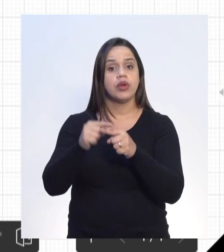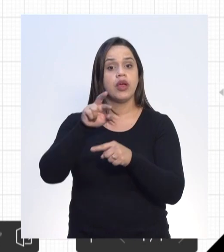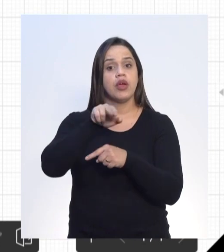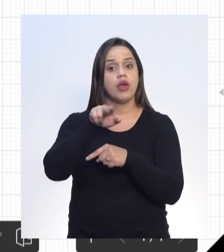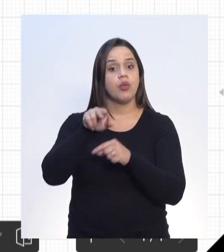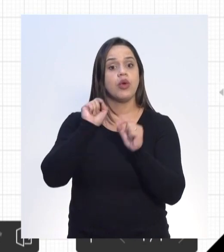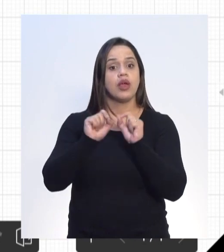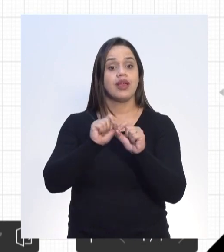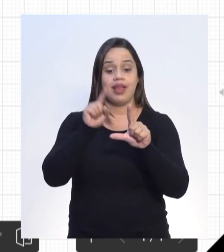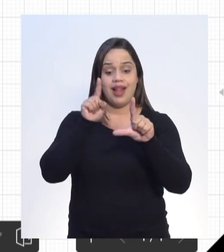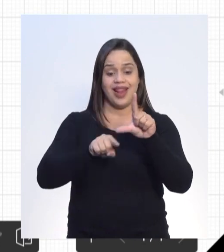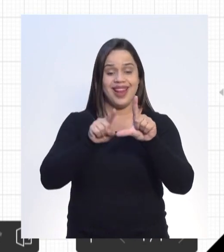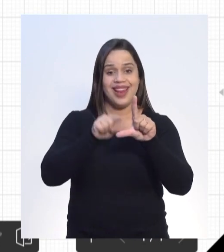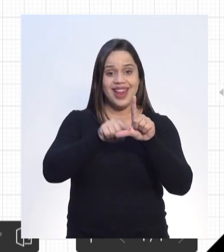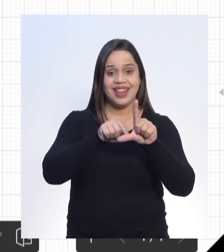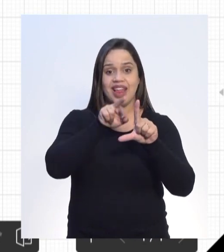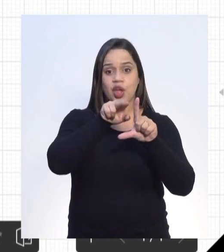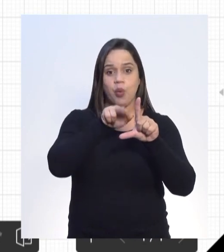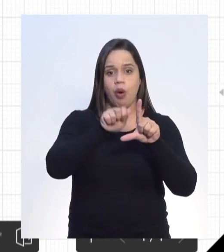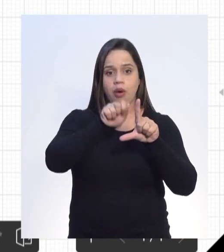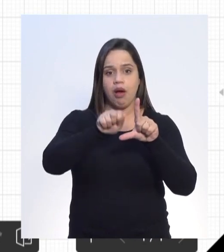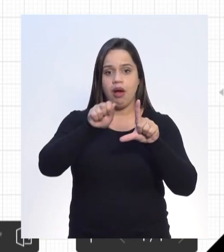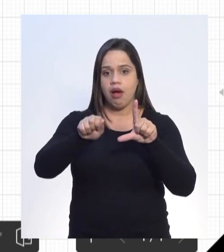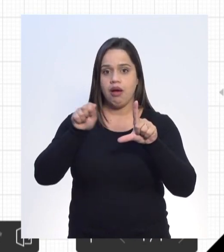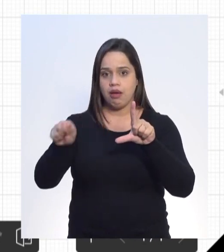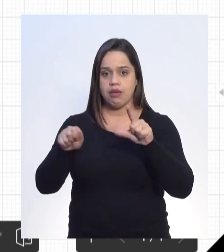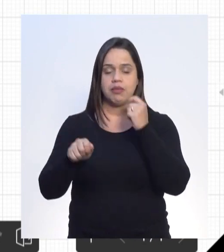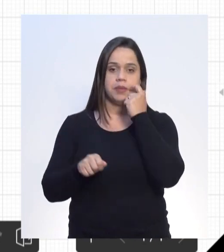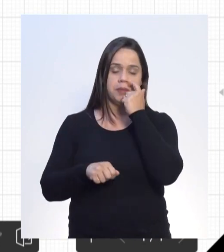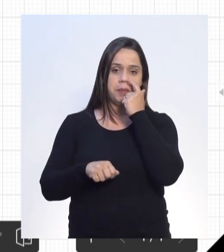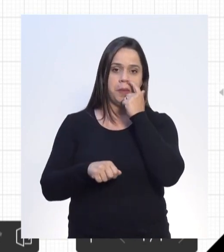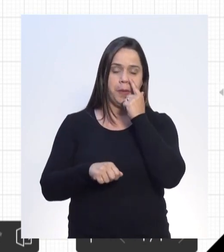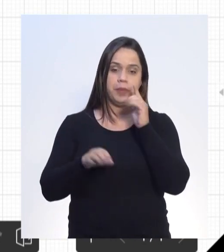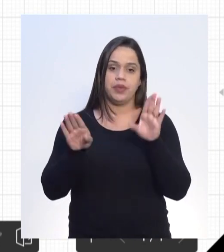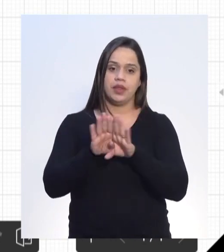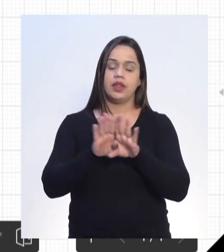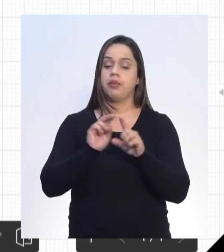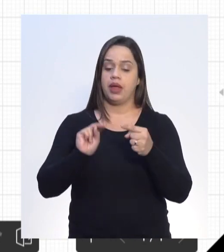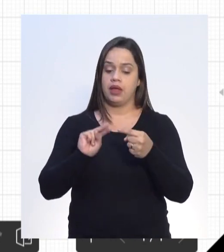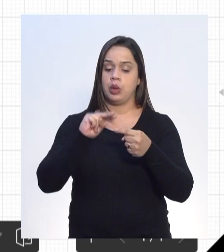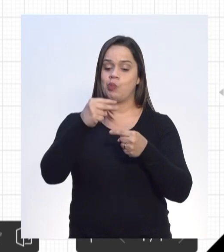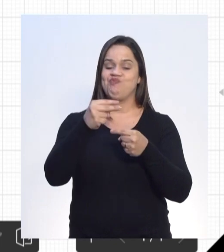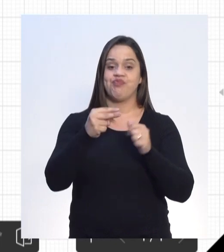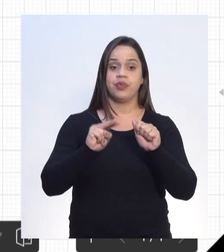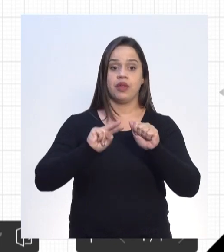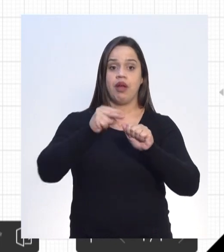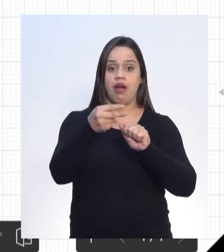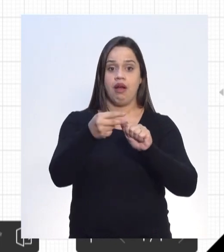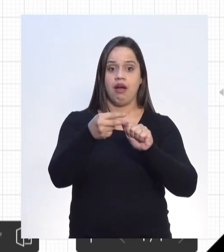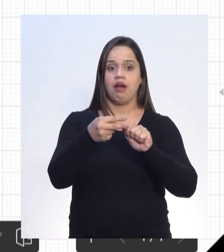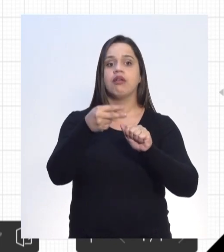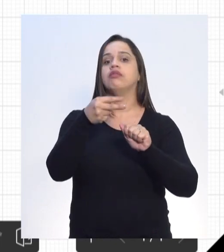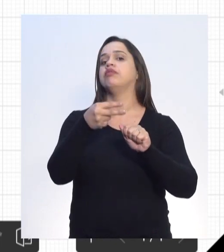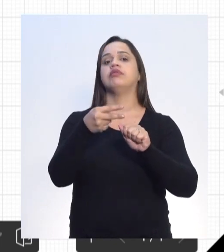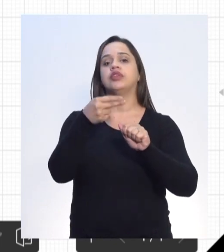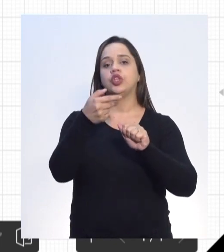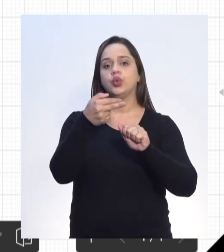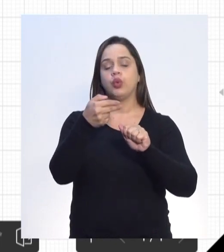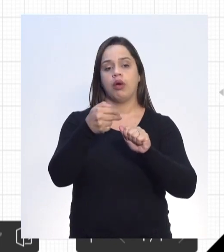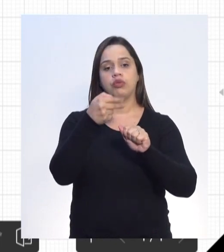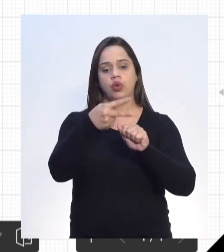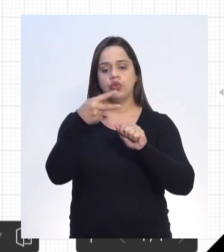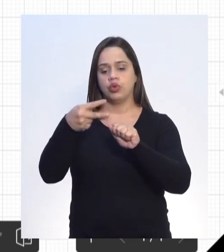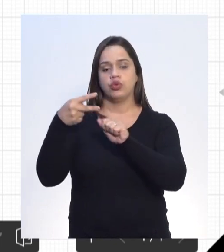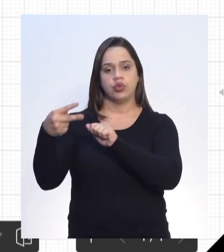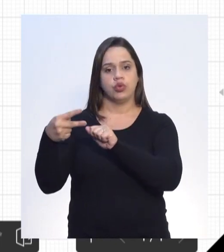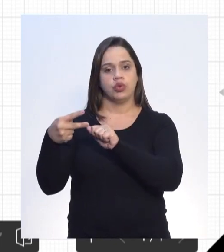gente pode falar assim, ó, tá? Carrega a mesma letra, tá? E o mesmo expoente, portanto, temos aí 2 mais 2, 4